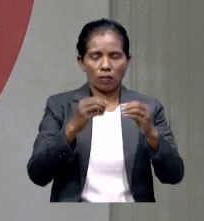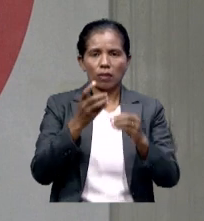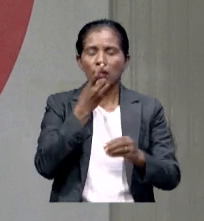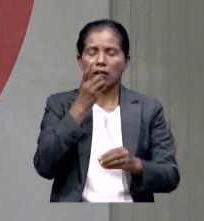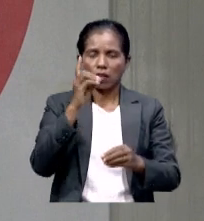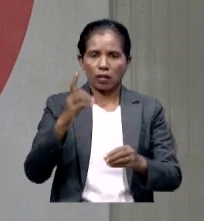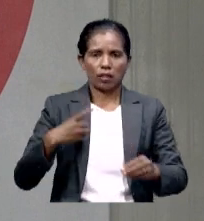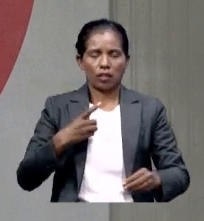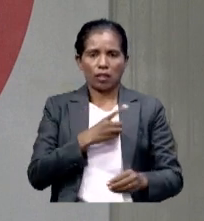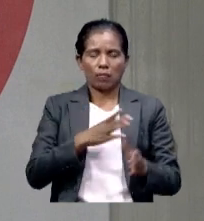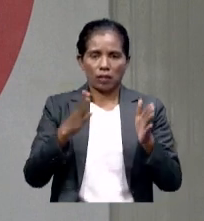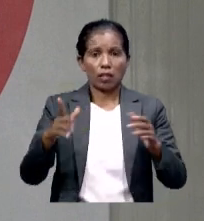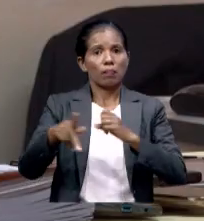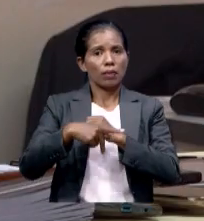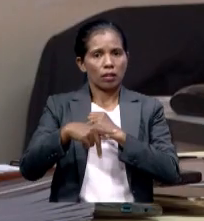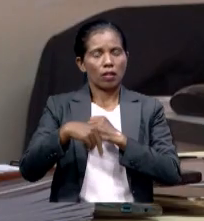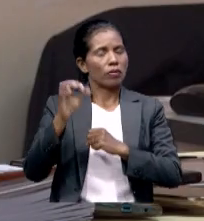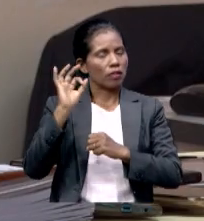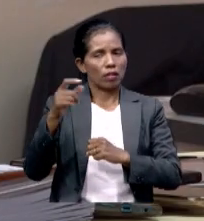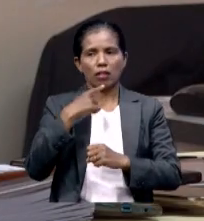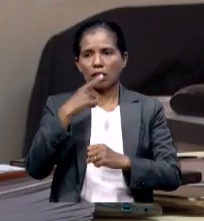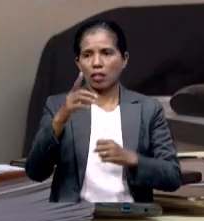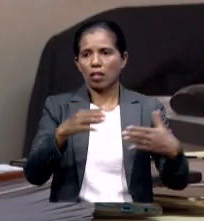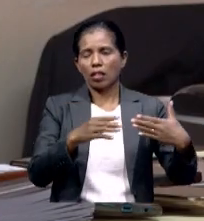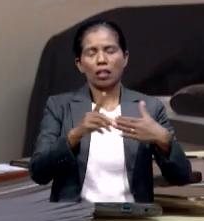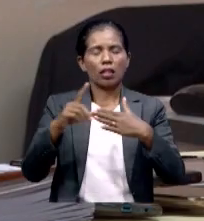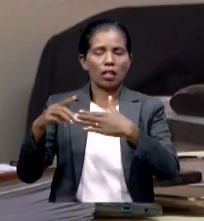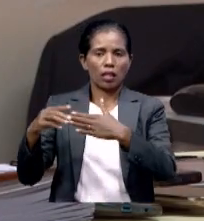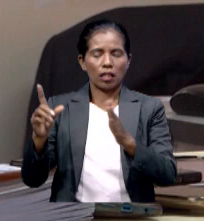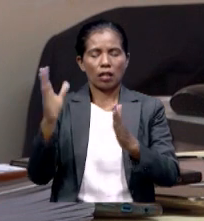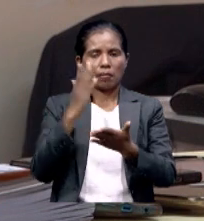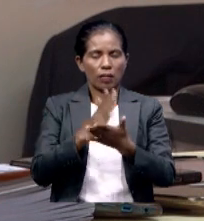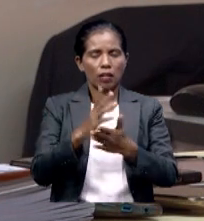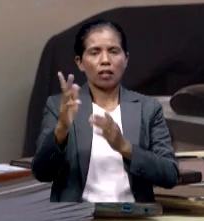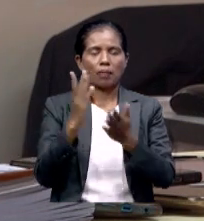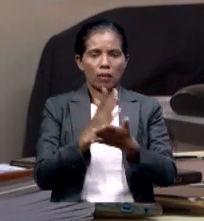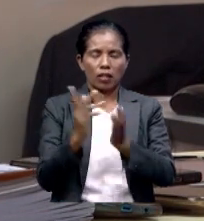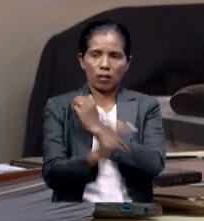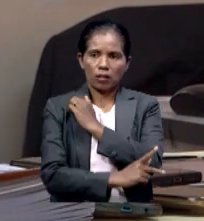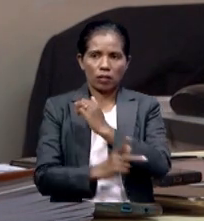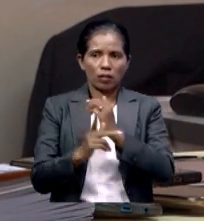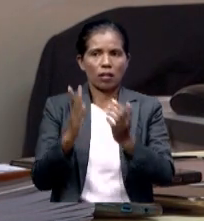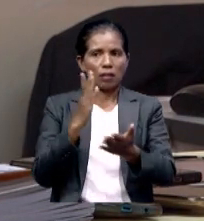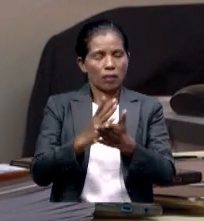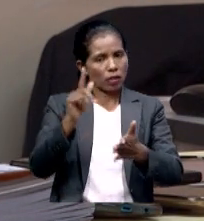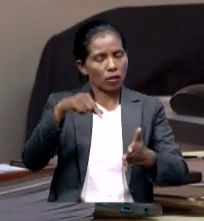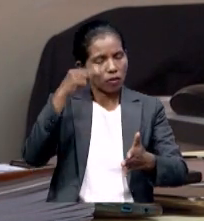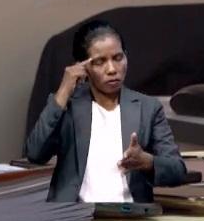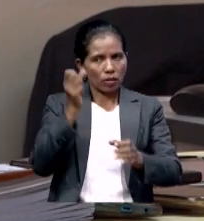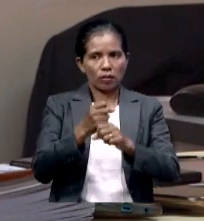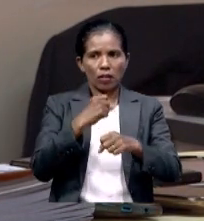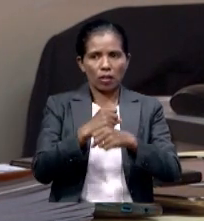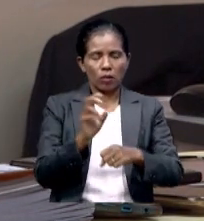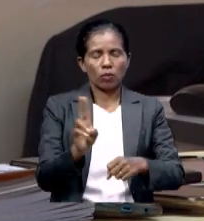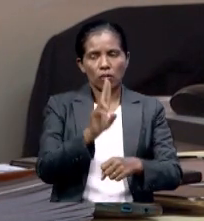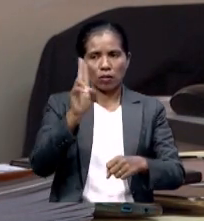declaração deputada Fretilin nebe hateten lei medida prevenção no combate corrupção impede governo ho de halo